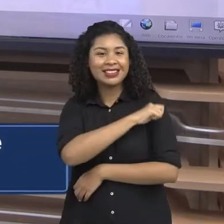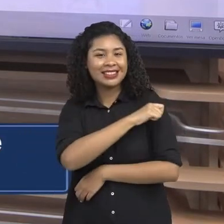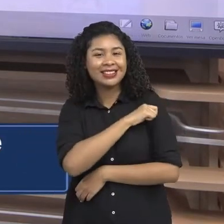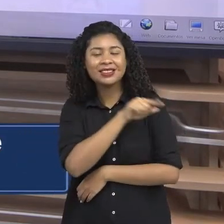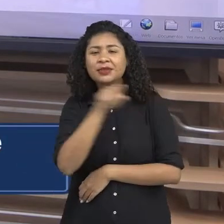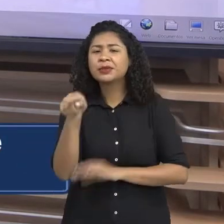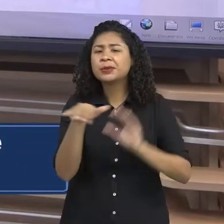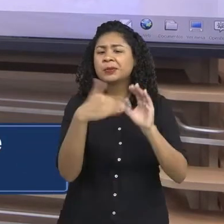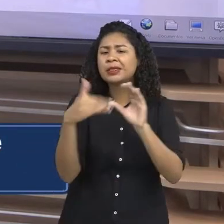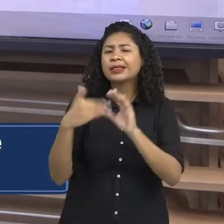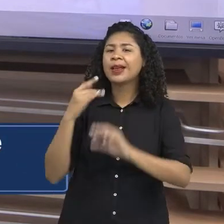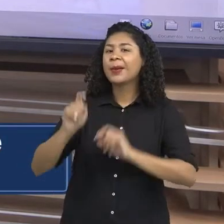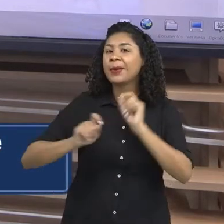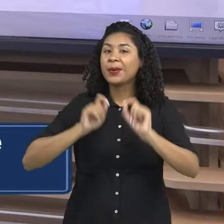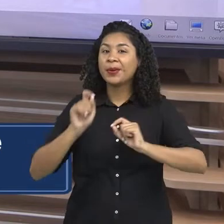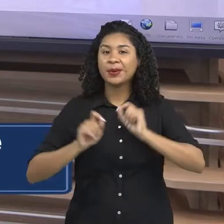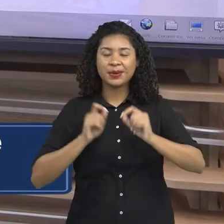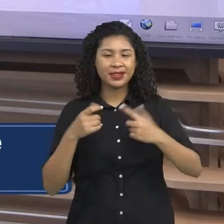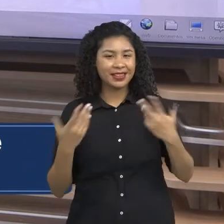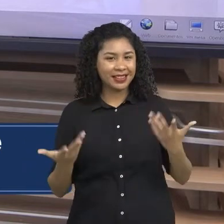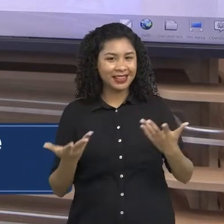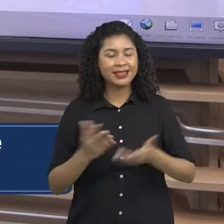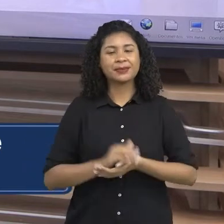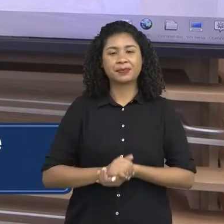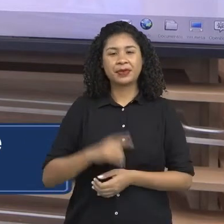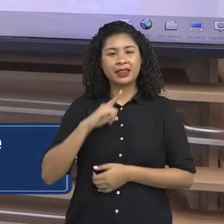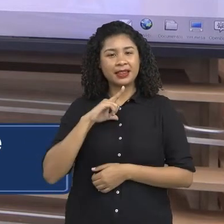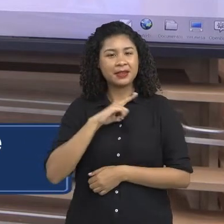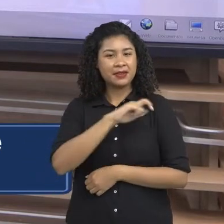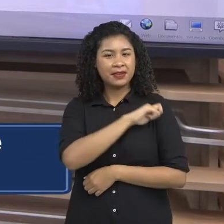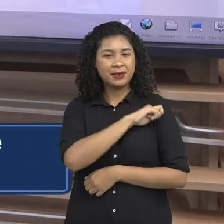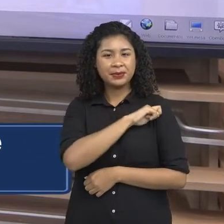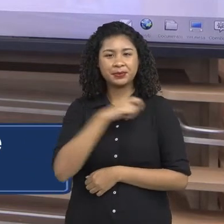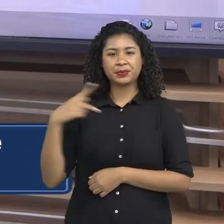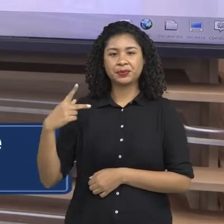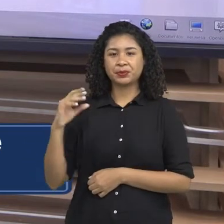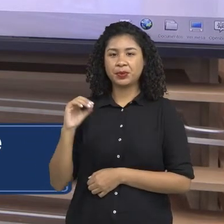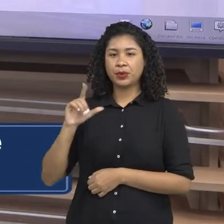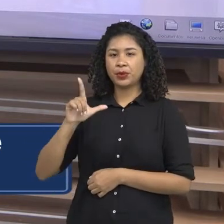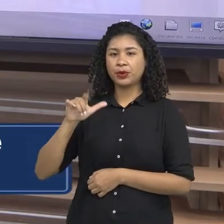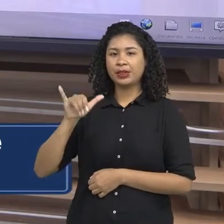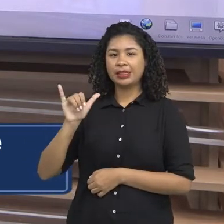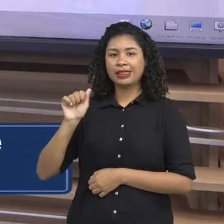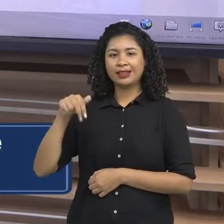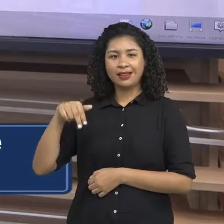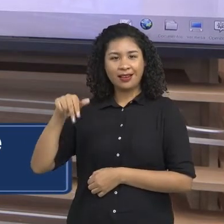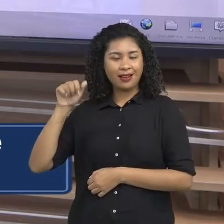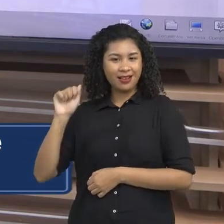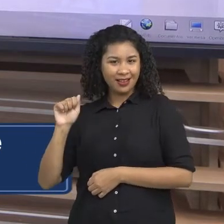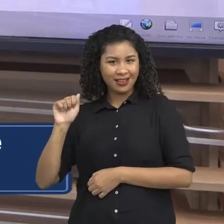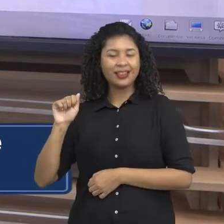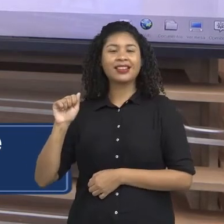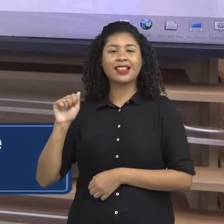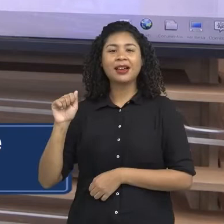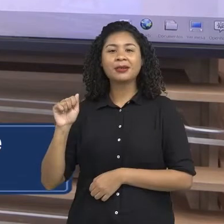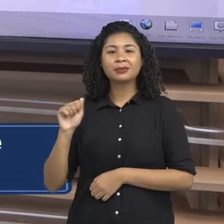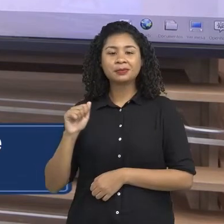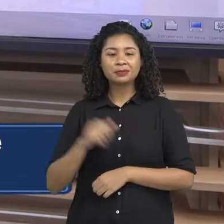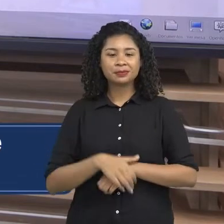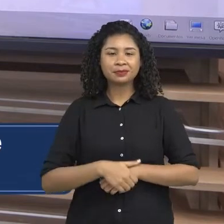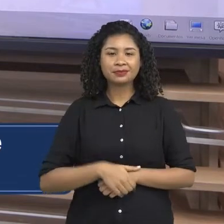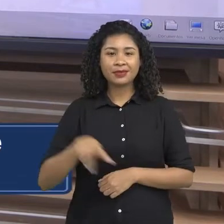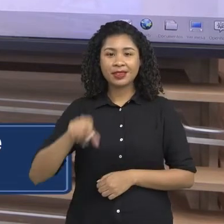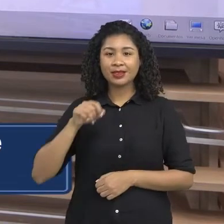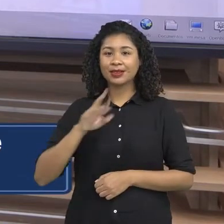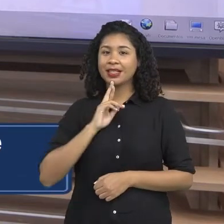que vocês responderam aí nessa questão? Temos aqui a participação da Poliana, da Escola Estadual Vicente Teles de Souza,